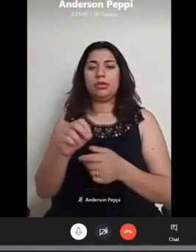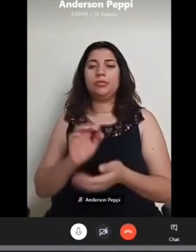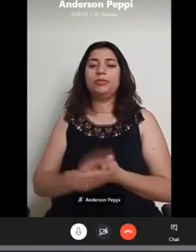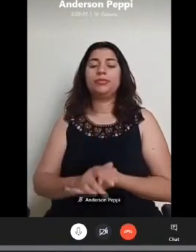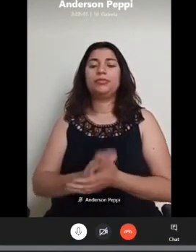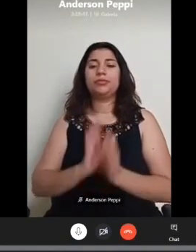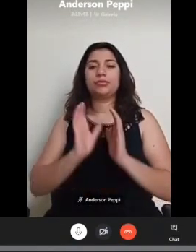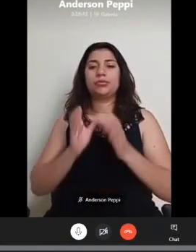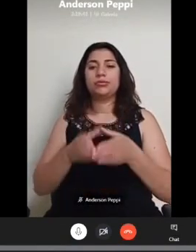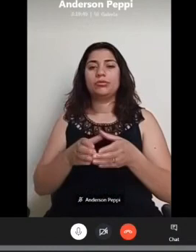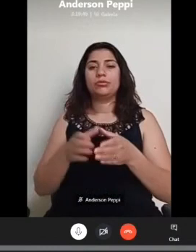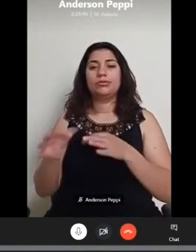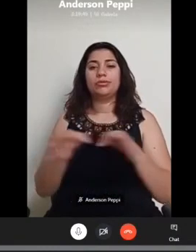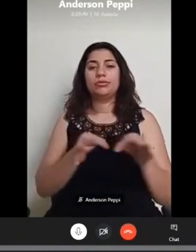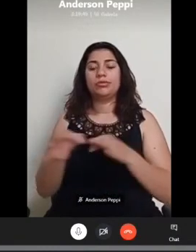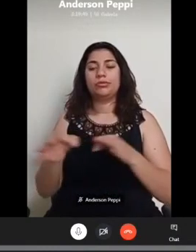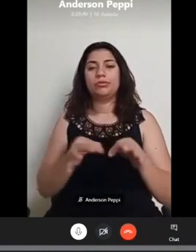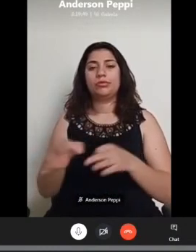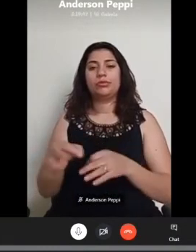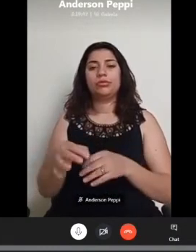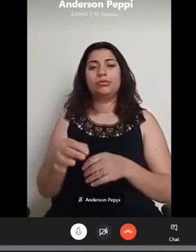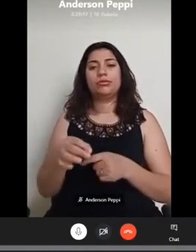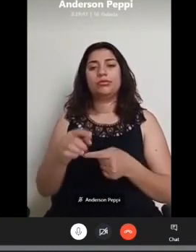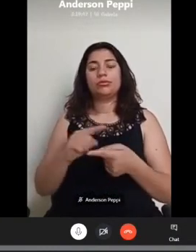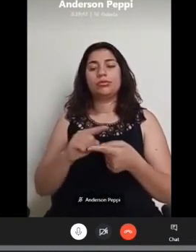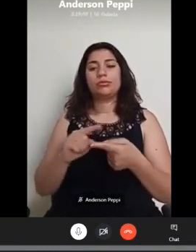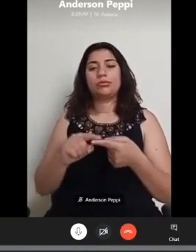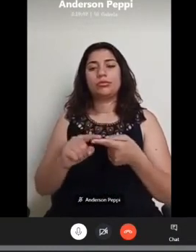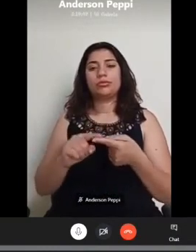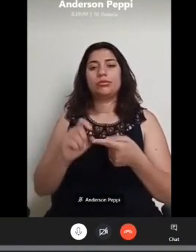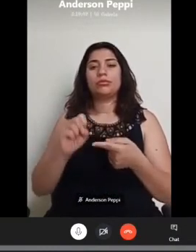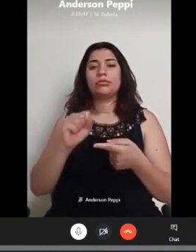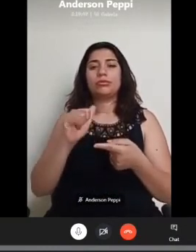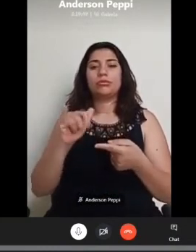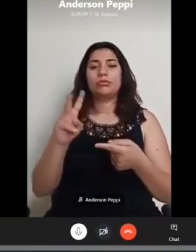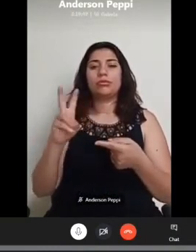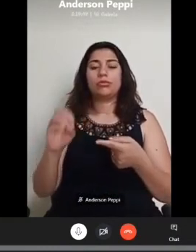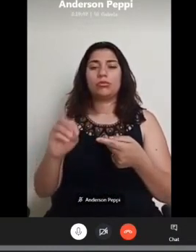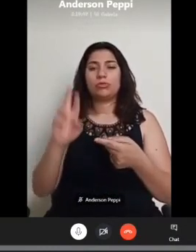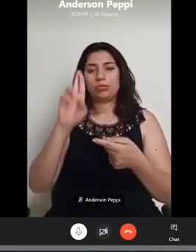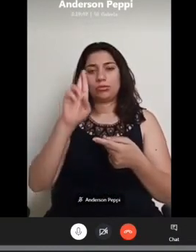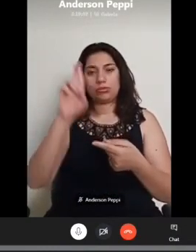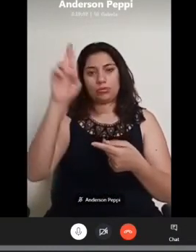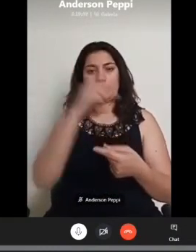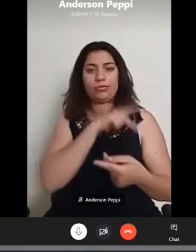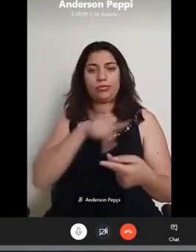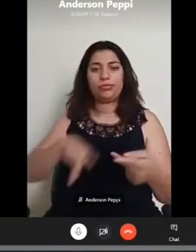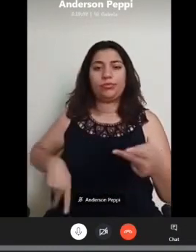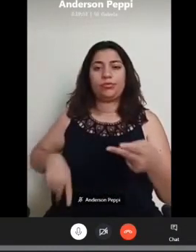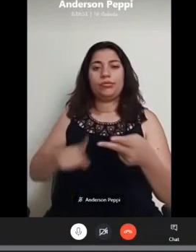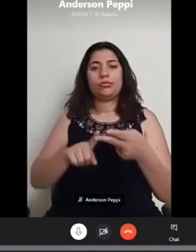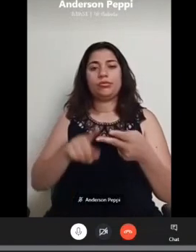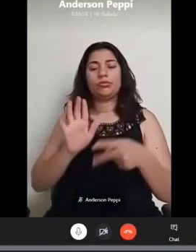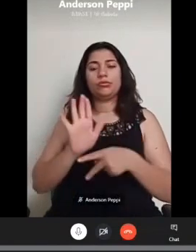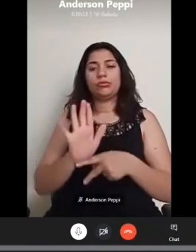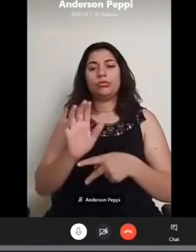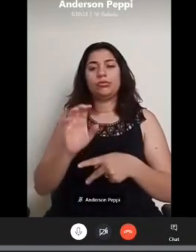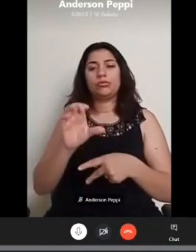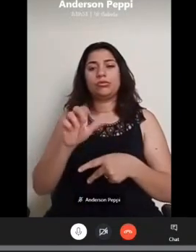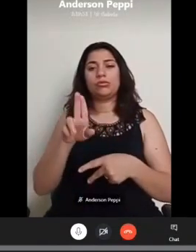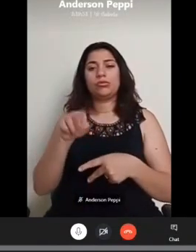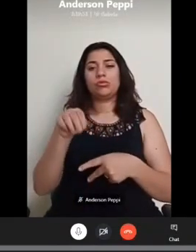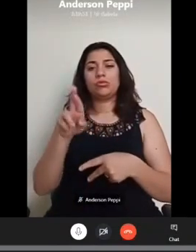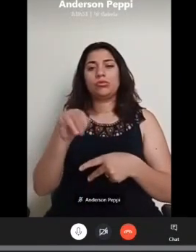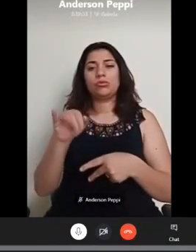Silvio dos Santos, como relator Curumim e como membro Rose Iello. E a Comissão